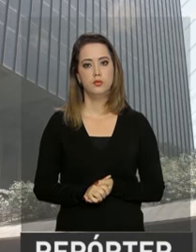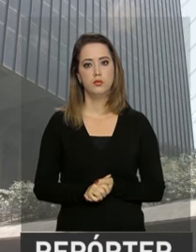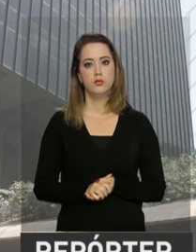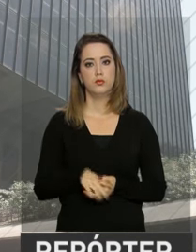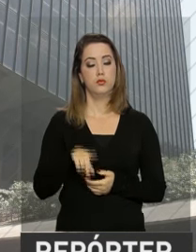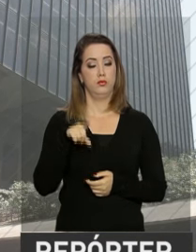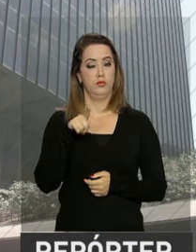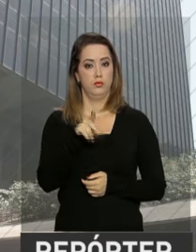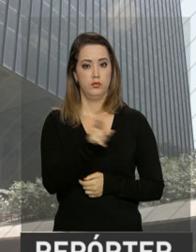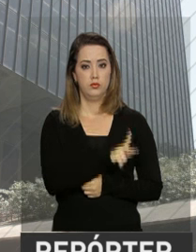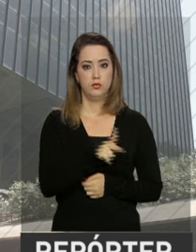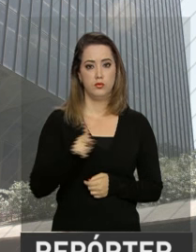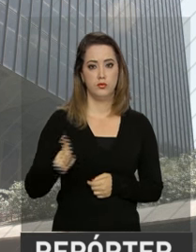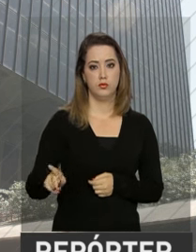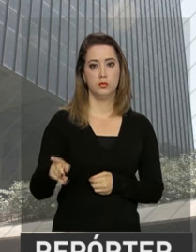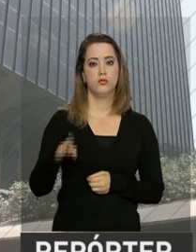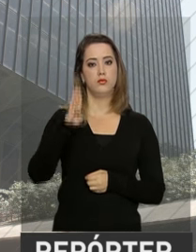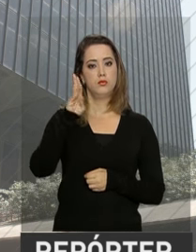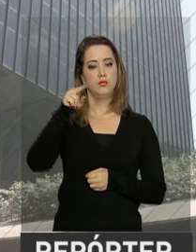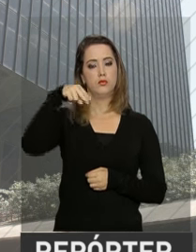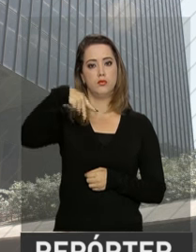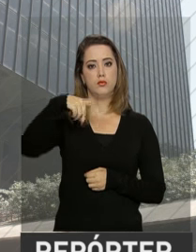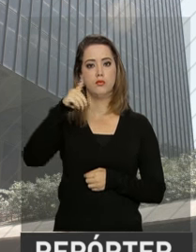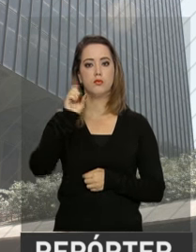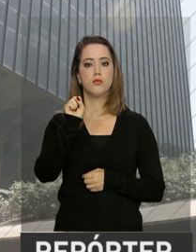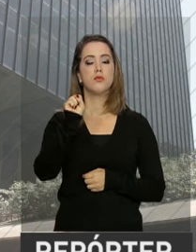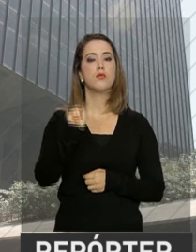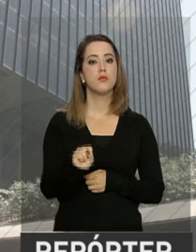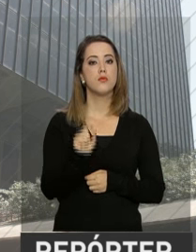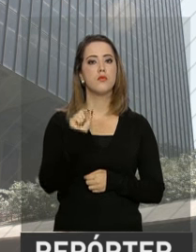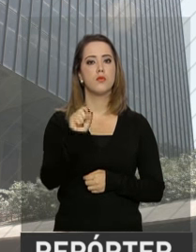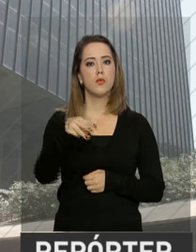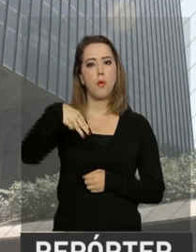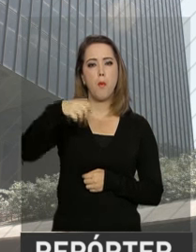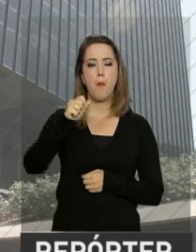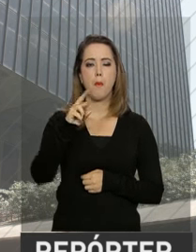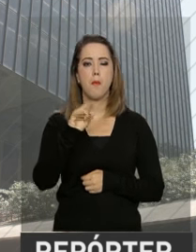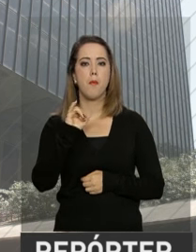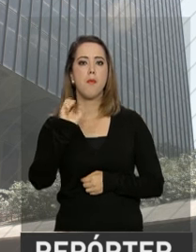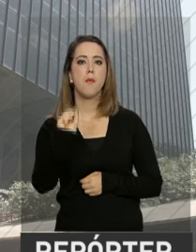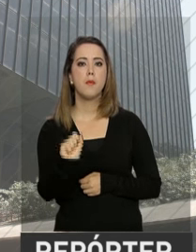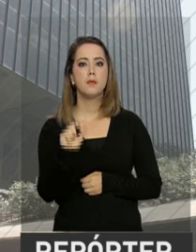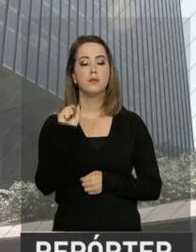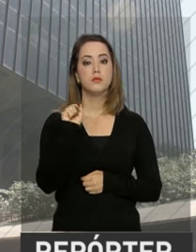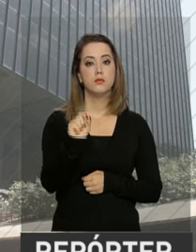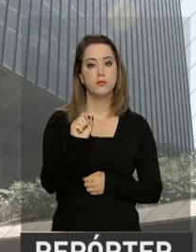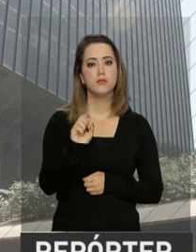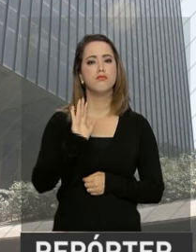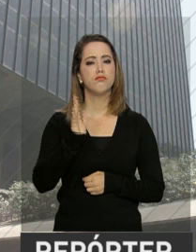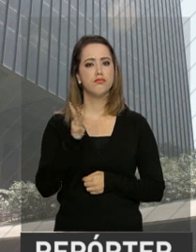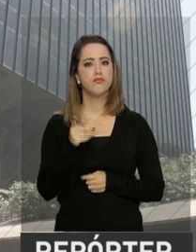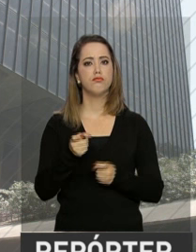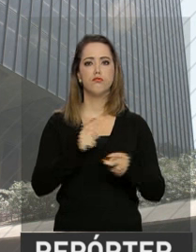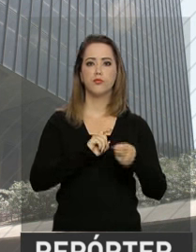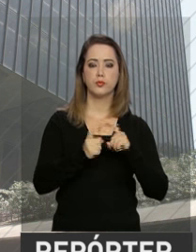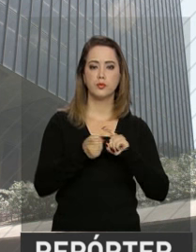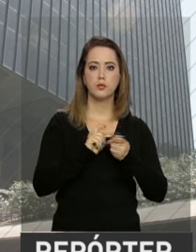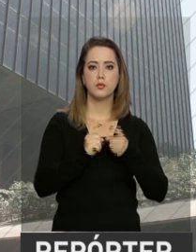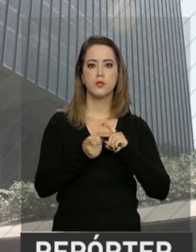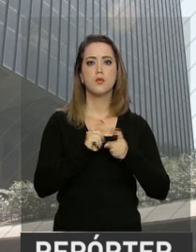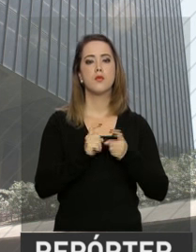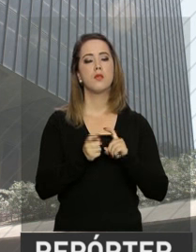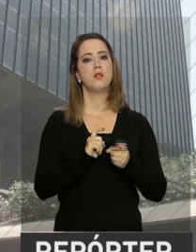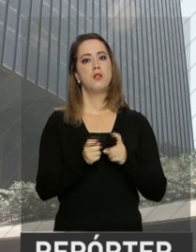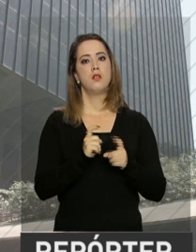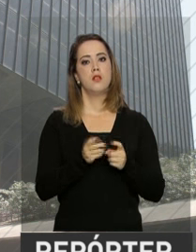Para o cargo de presidente do BNDES, assume a economista Maria Silva Bastos Marques. Como administradora pública, ela já